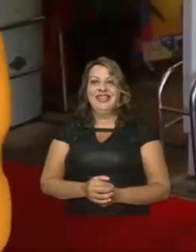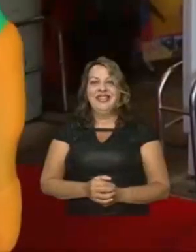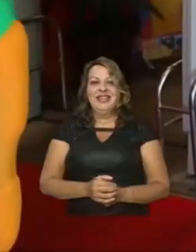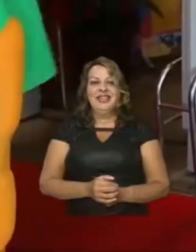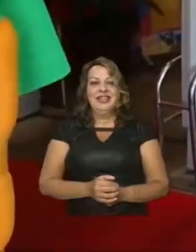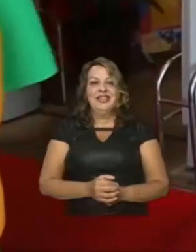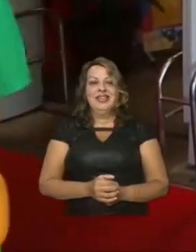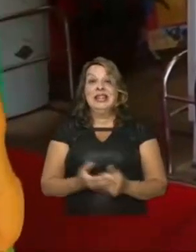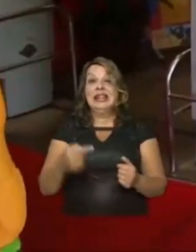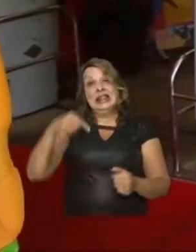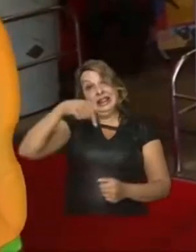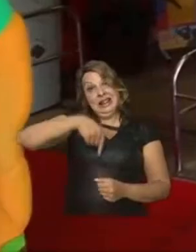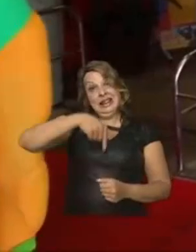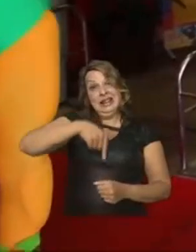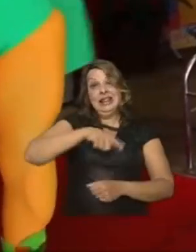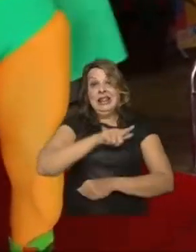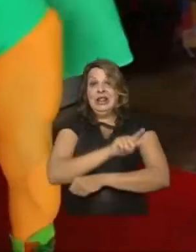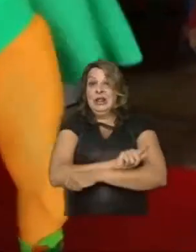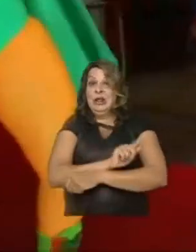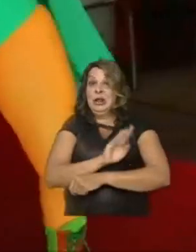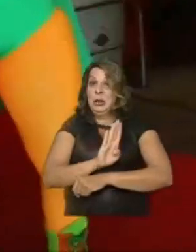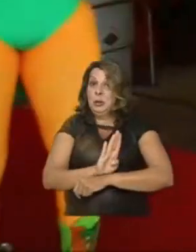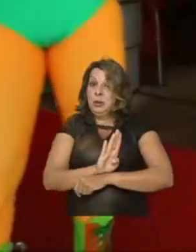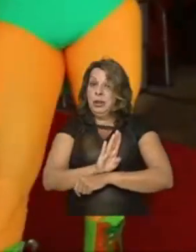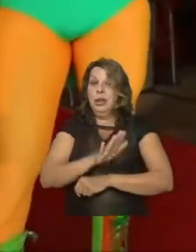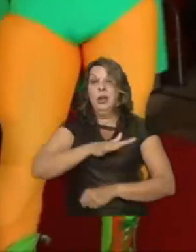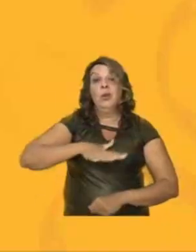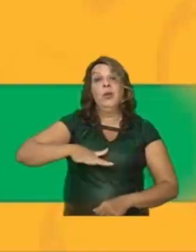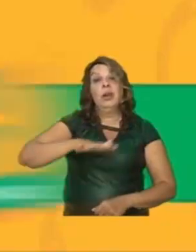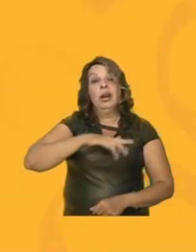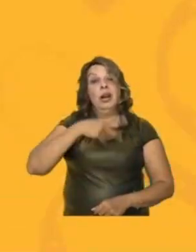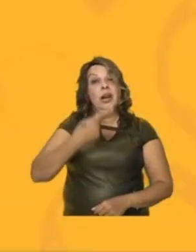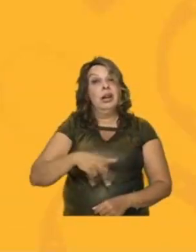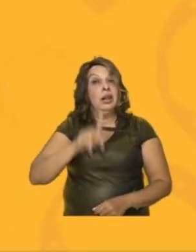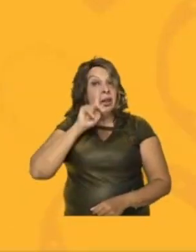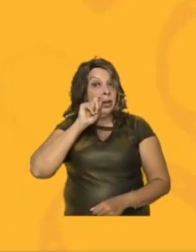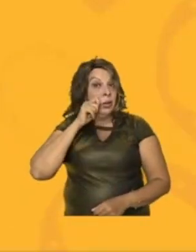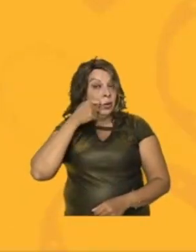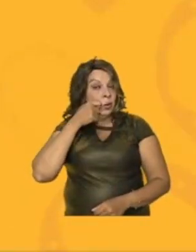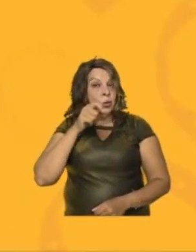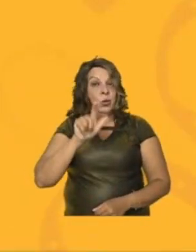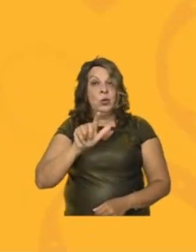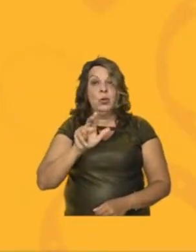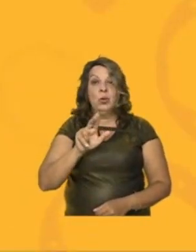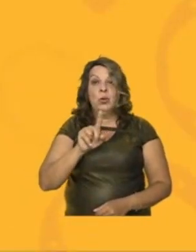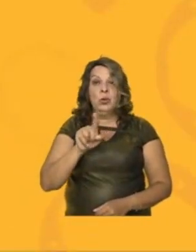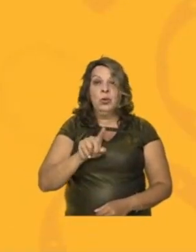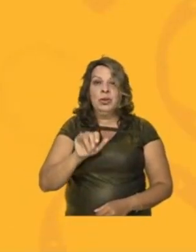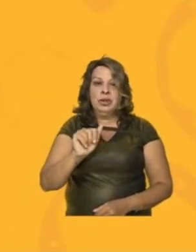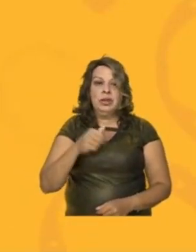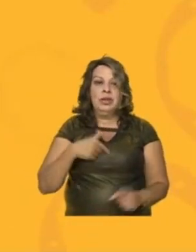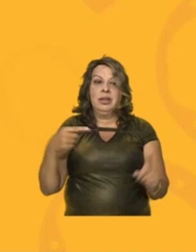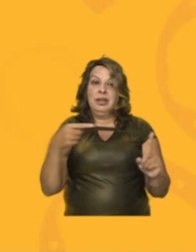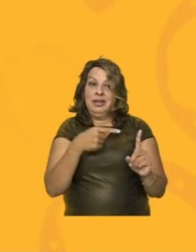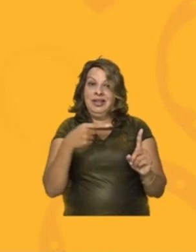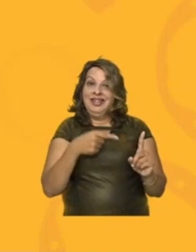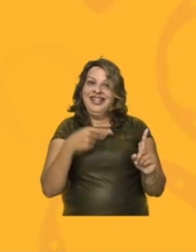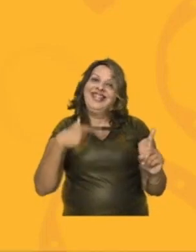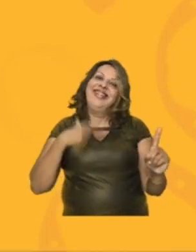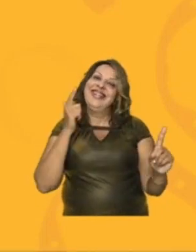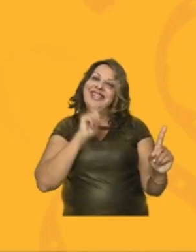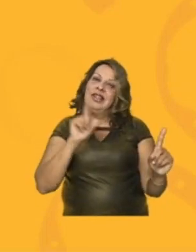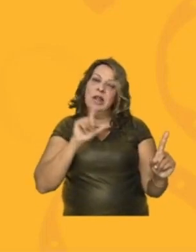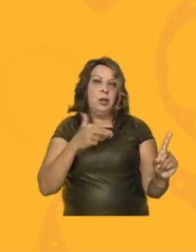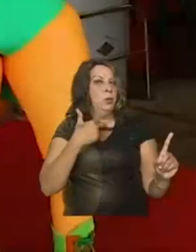E o Caju Cap está aqui no G Barbosa, do bairro Luzia, em Aracaju. O João Batista, contemplado do terceiro prêmio, R$7.000,